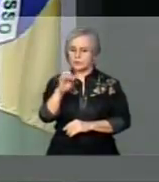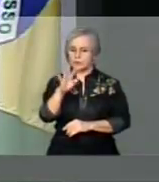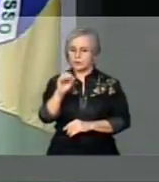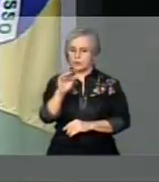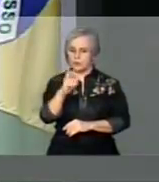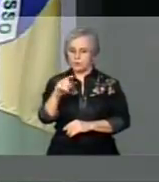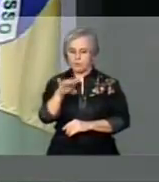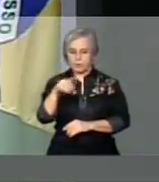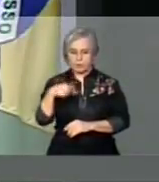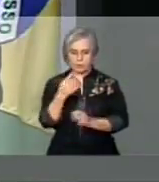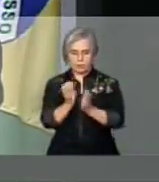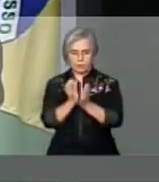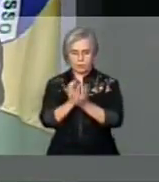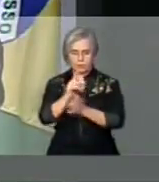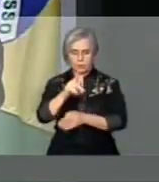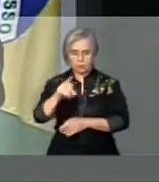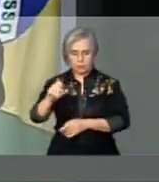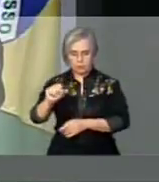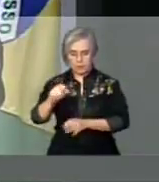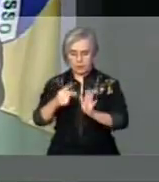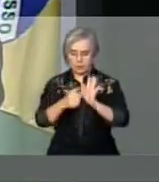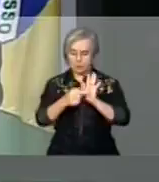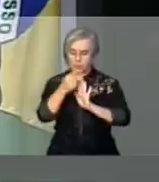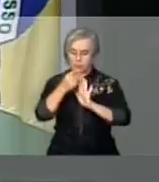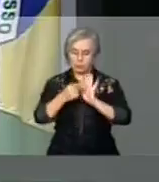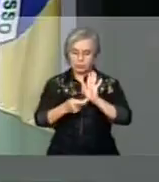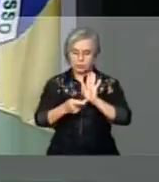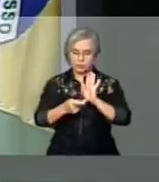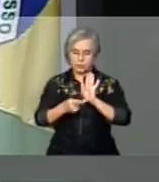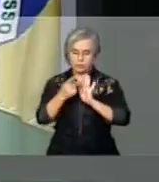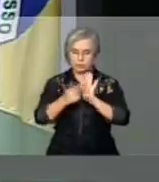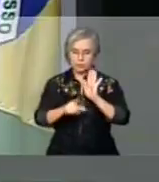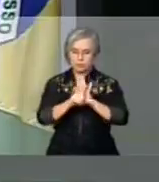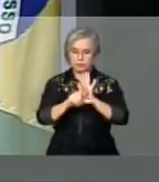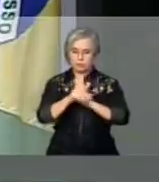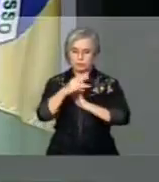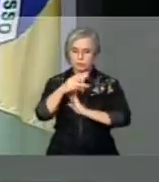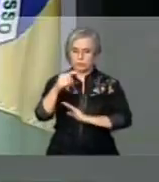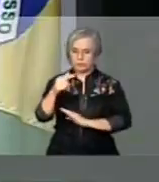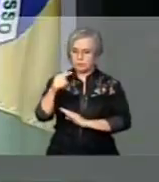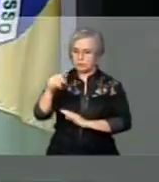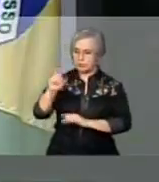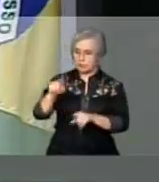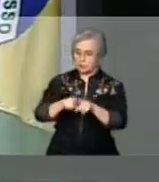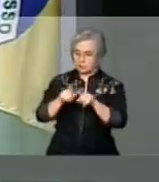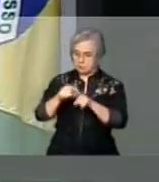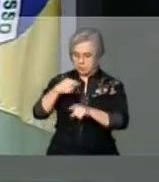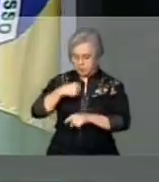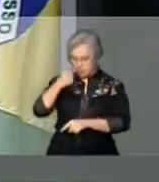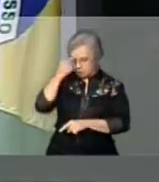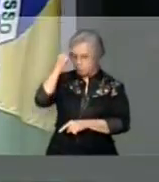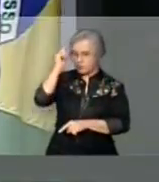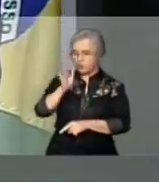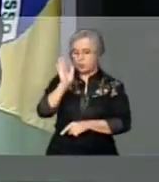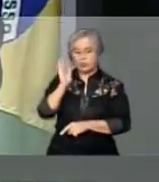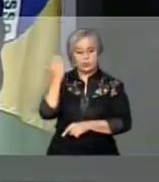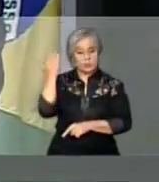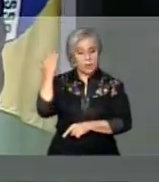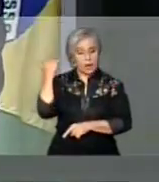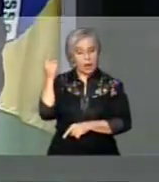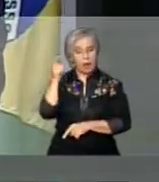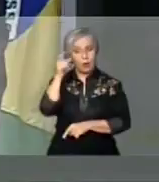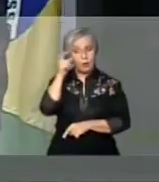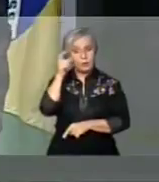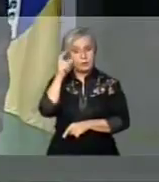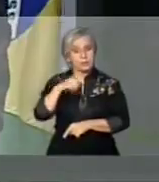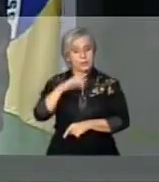do PPS, um PL 3775 de minha autoria também, que já era uma coisa,